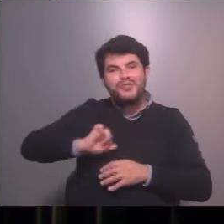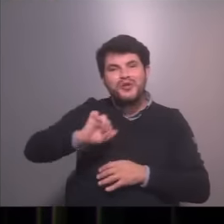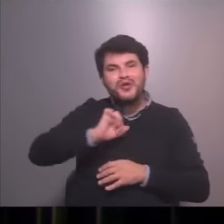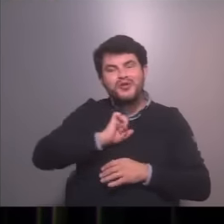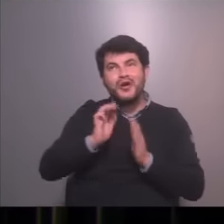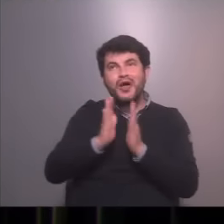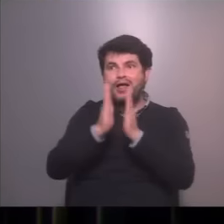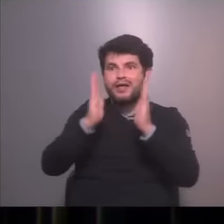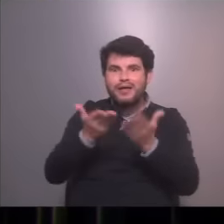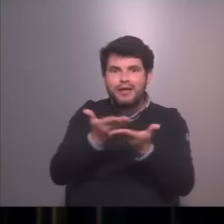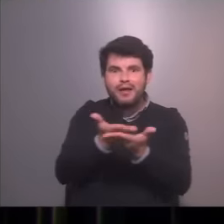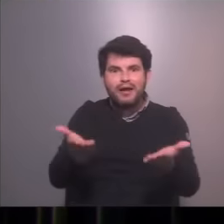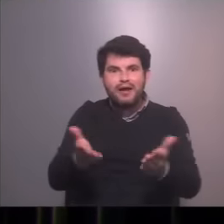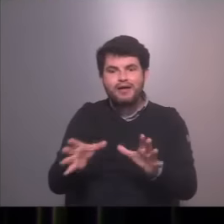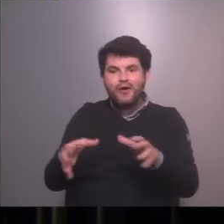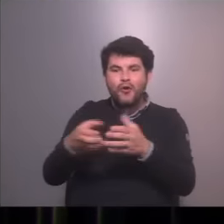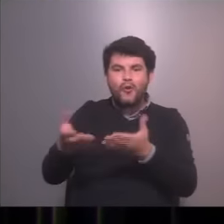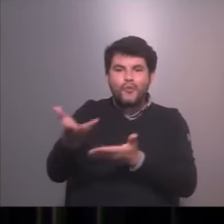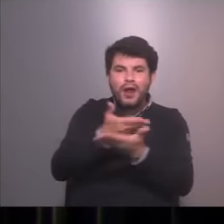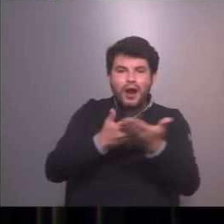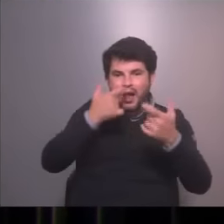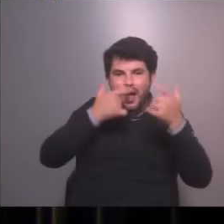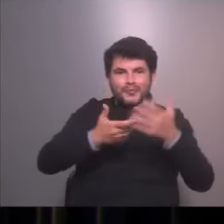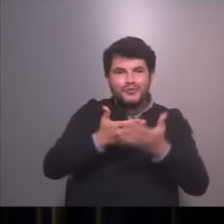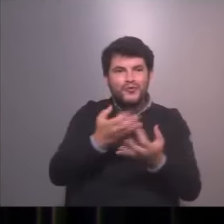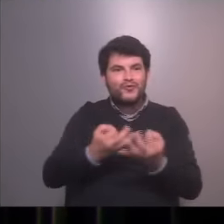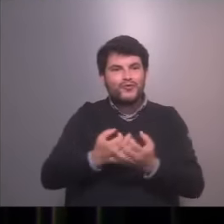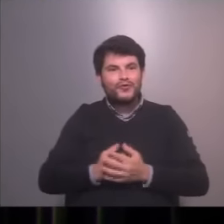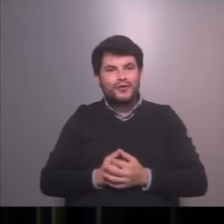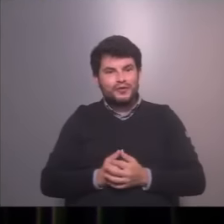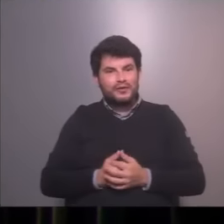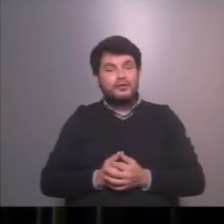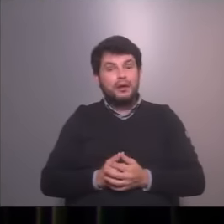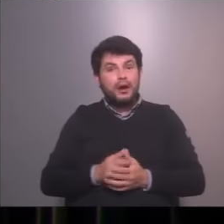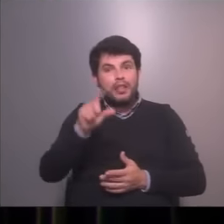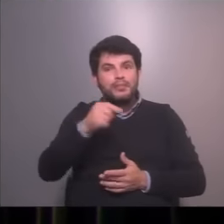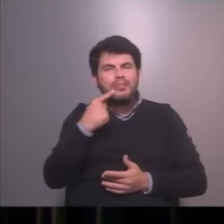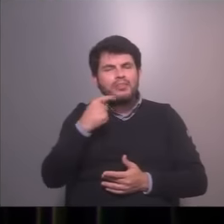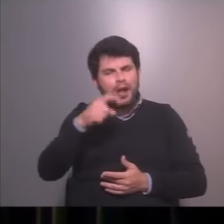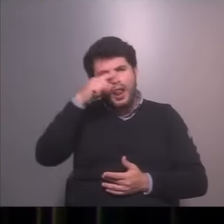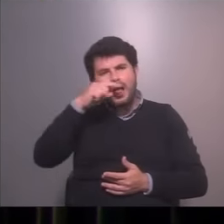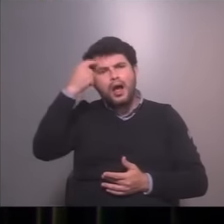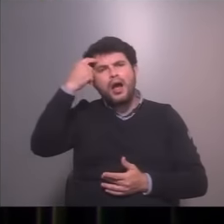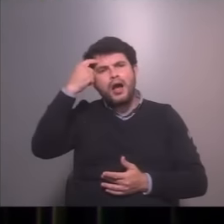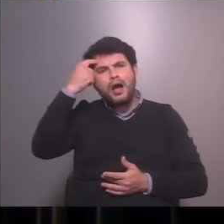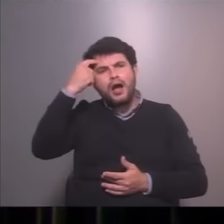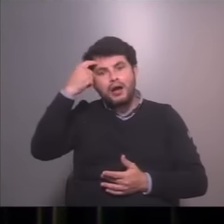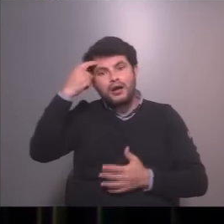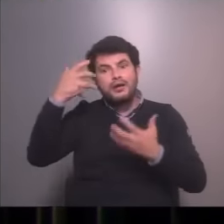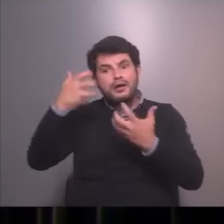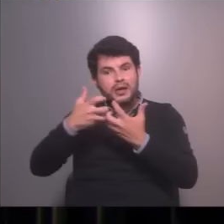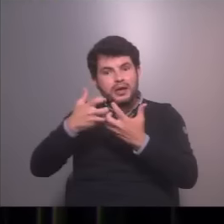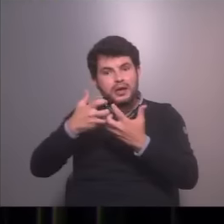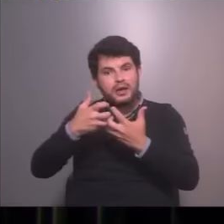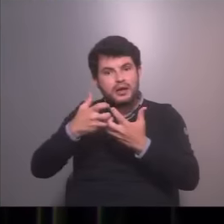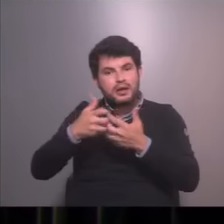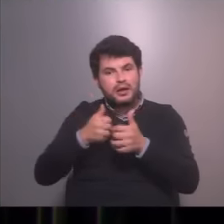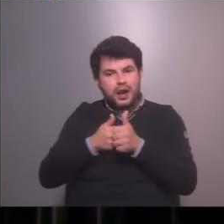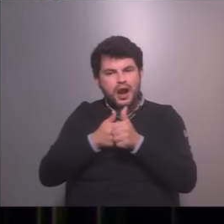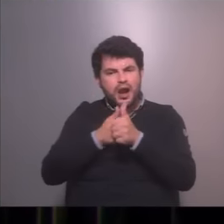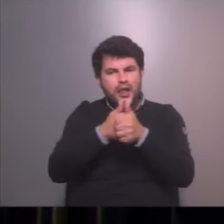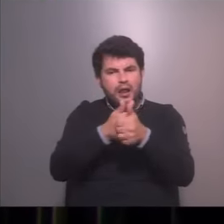Trazemos também nesta noite as memórias coletivas da nossa família, da Igreja, da comunidade humana.